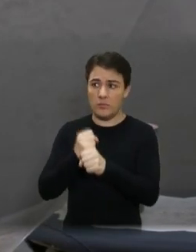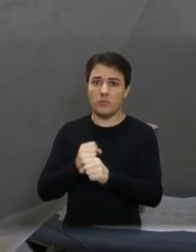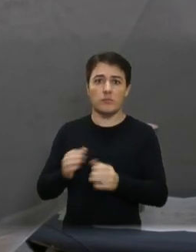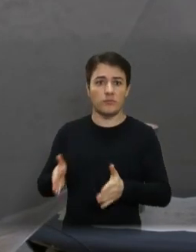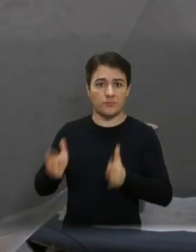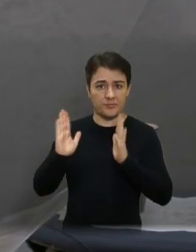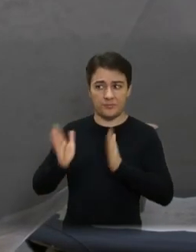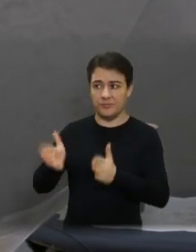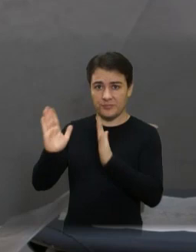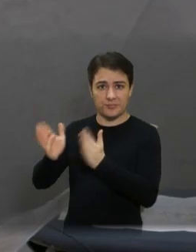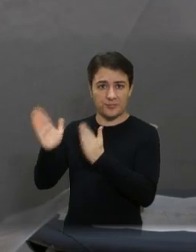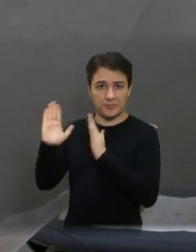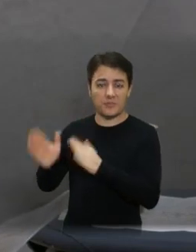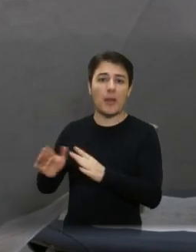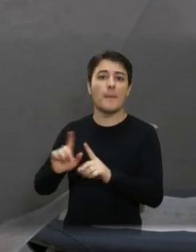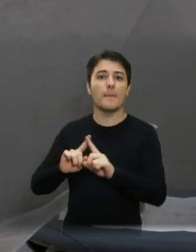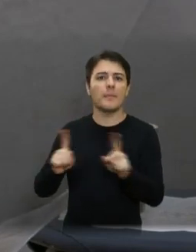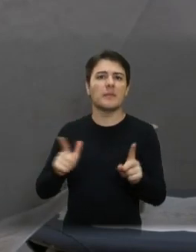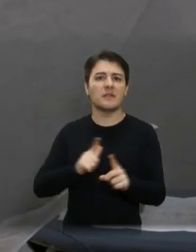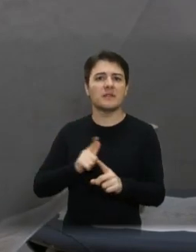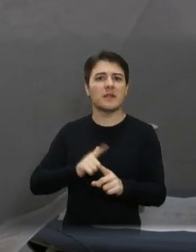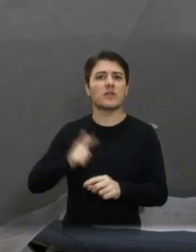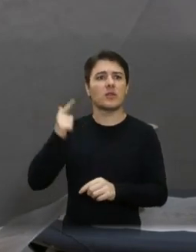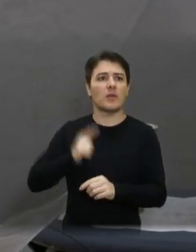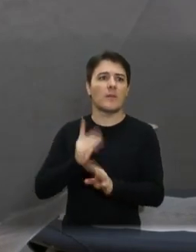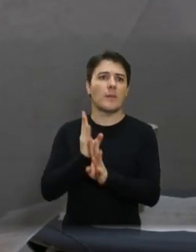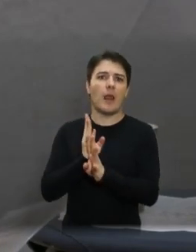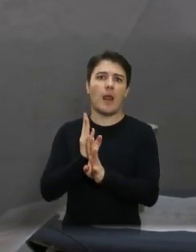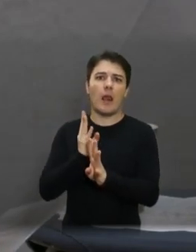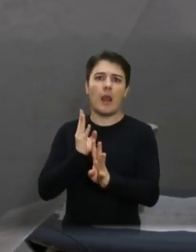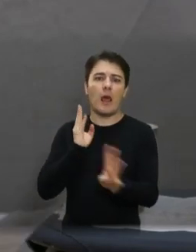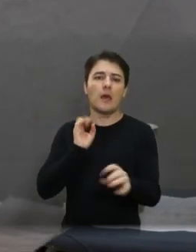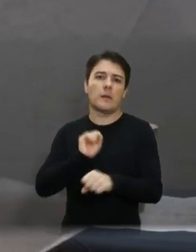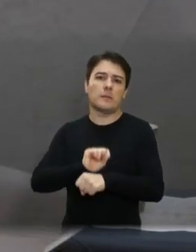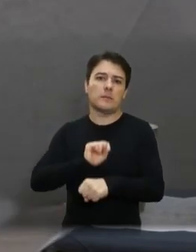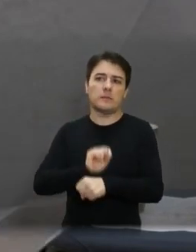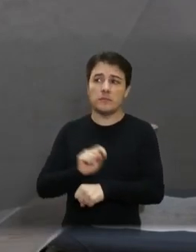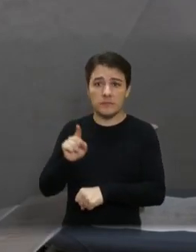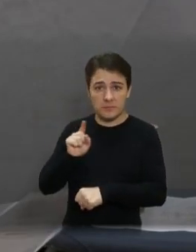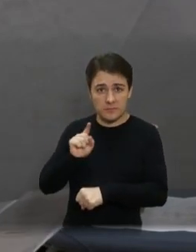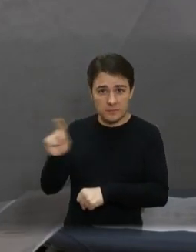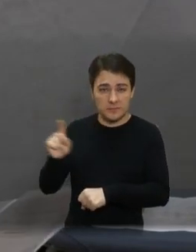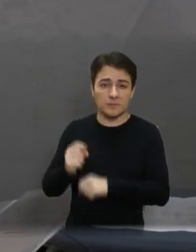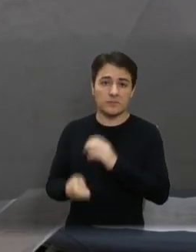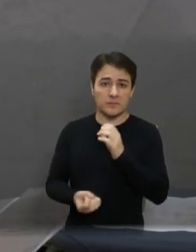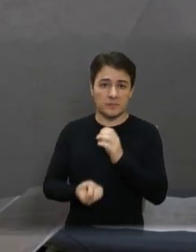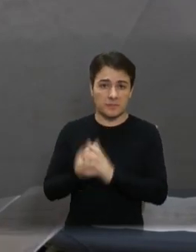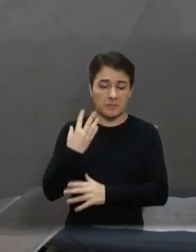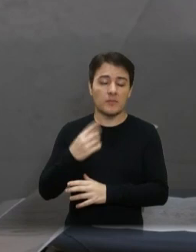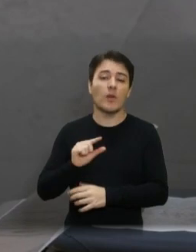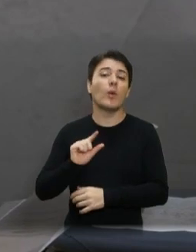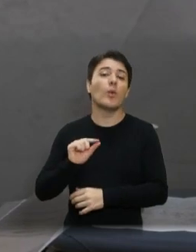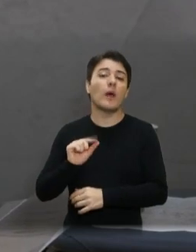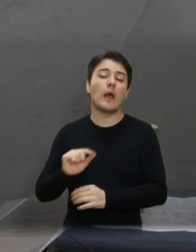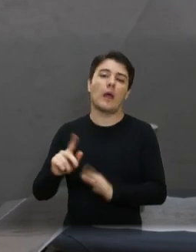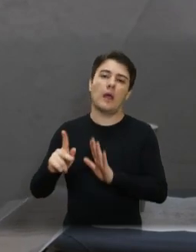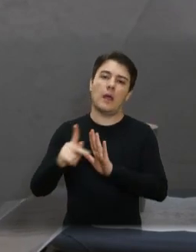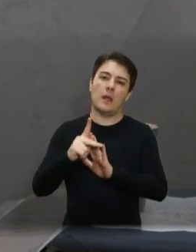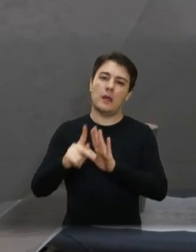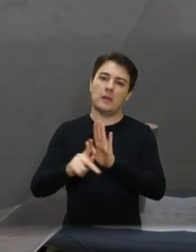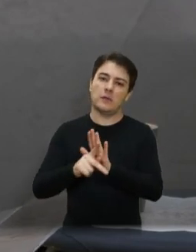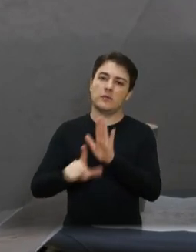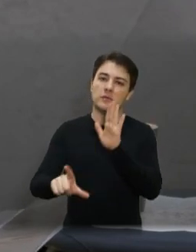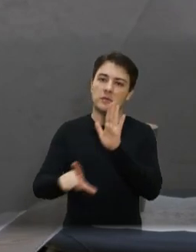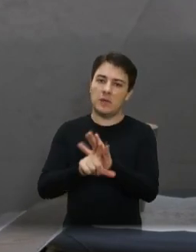que a lista de espera vai diminuir logo depois ela tá do mesmo tamanho EA vereadora é autor de uma lei que constitui